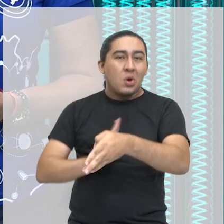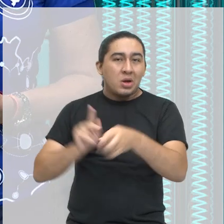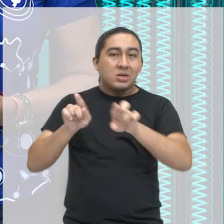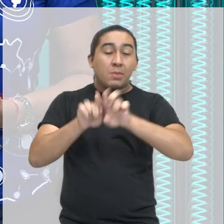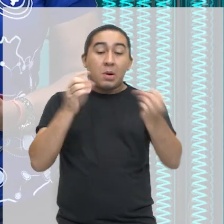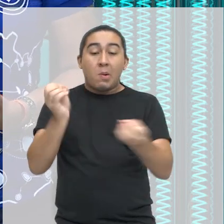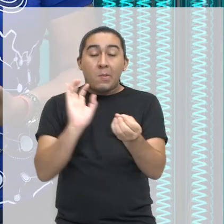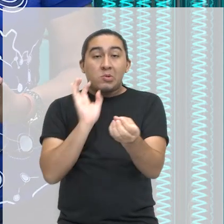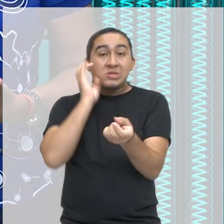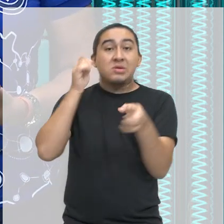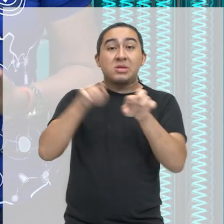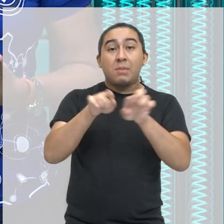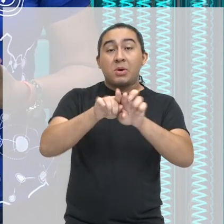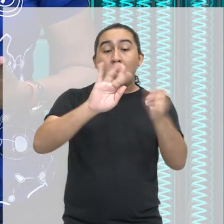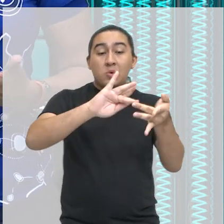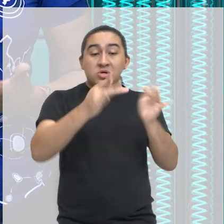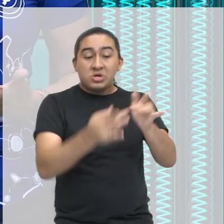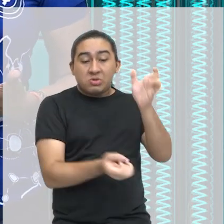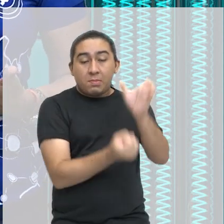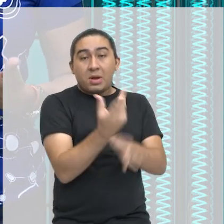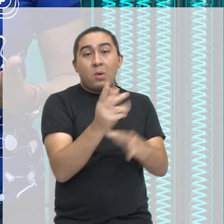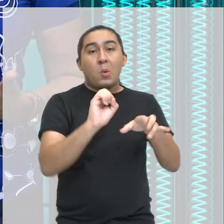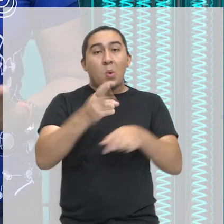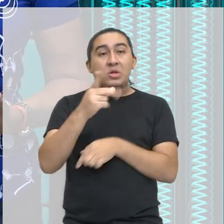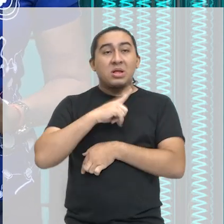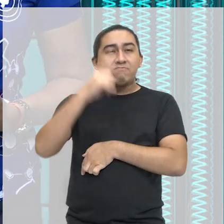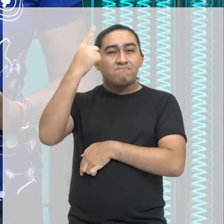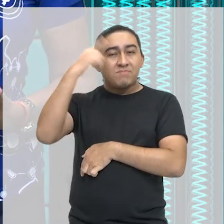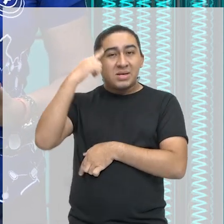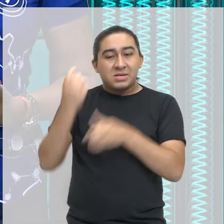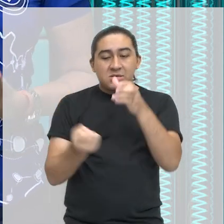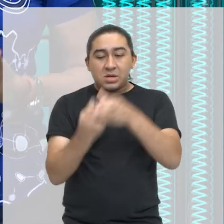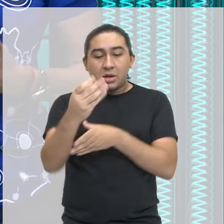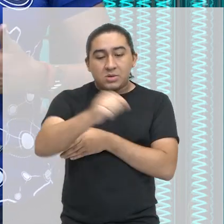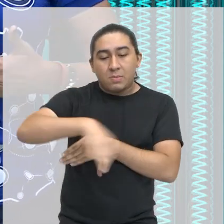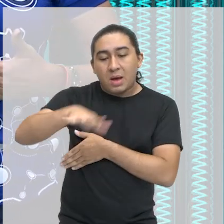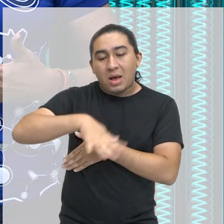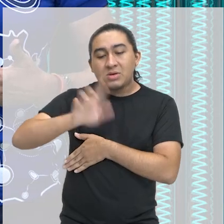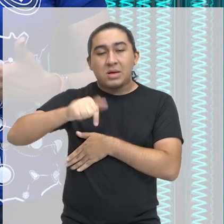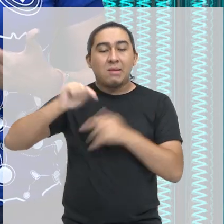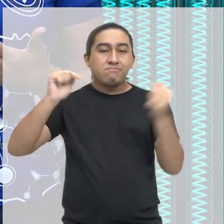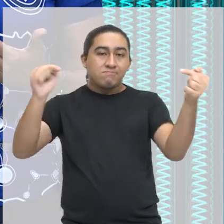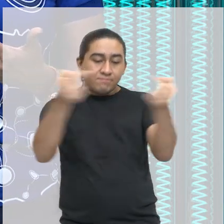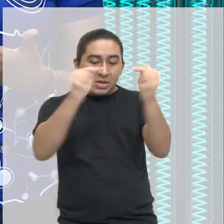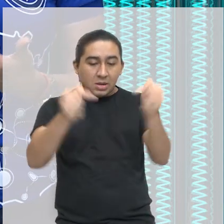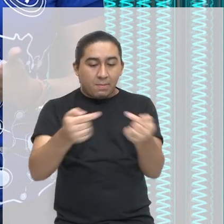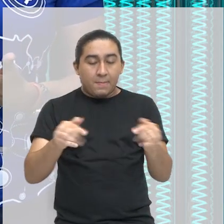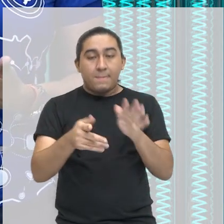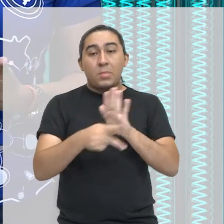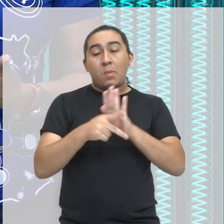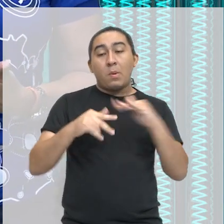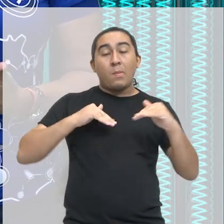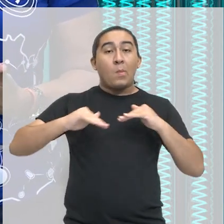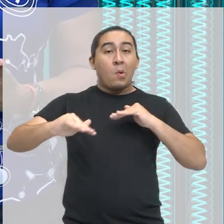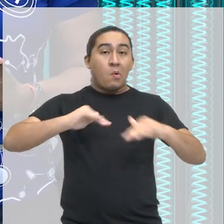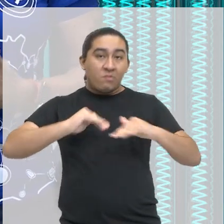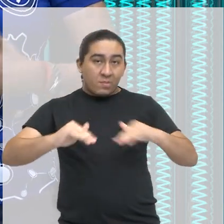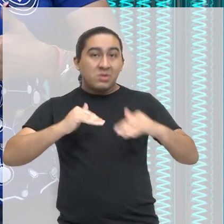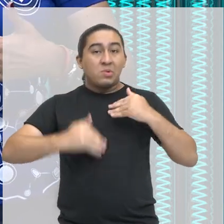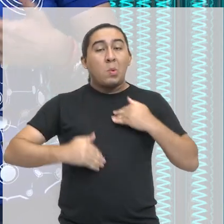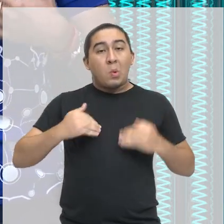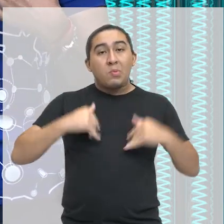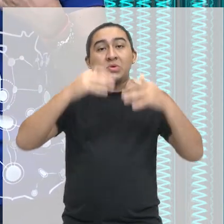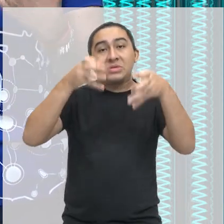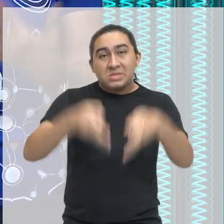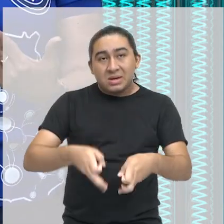elabora contextos, ou gera atmosferas concretas por meio dos movimentos e gestuais